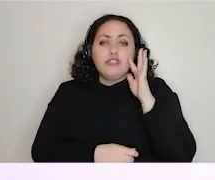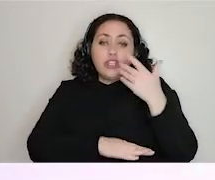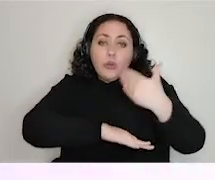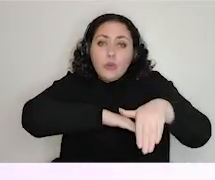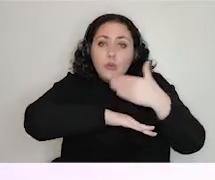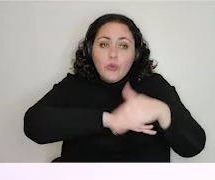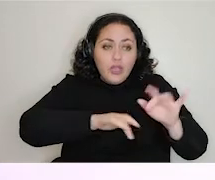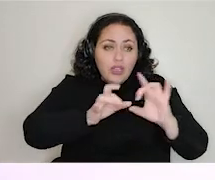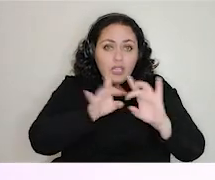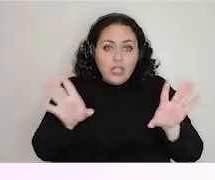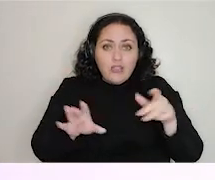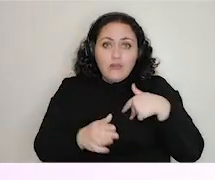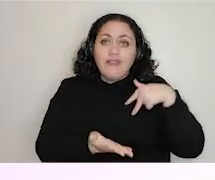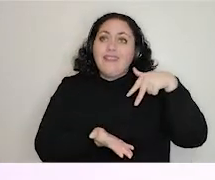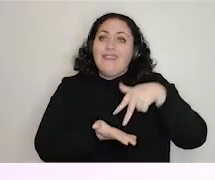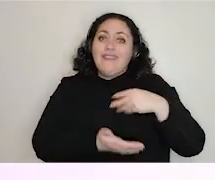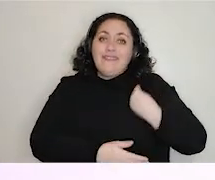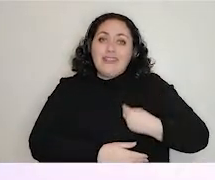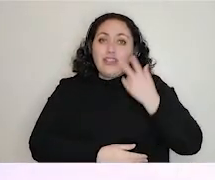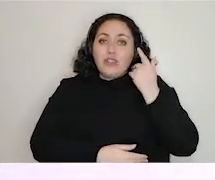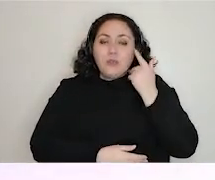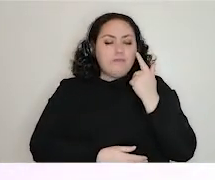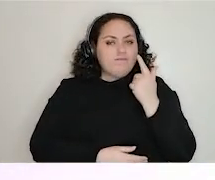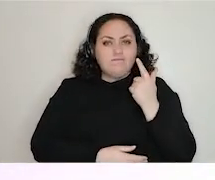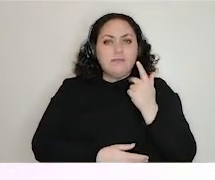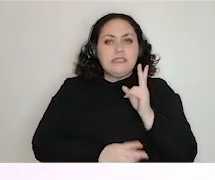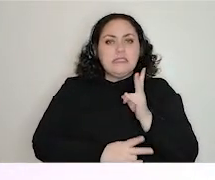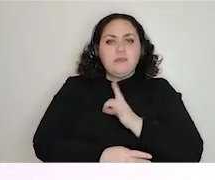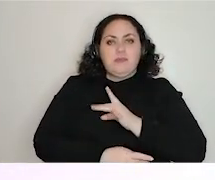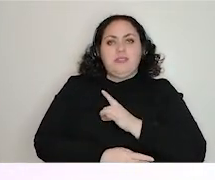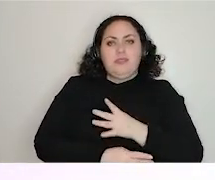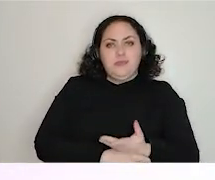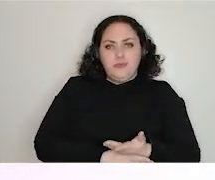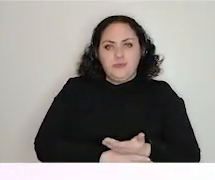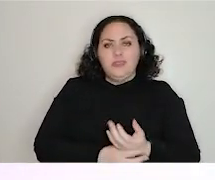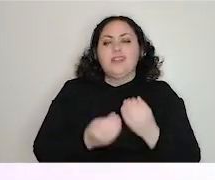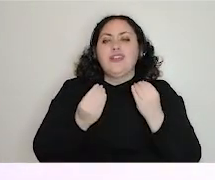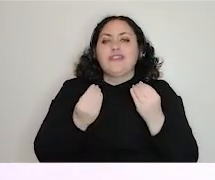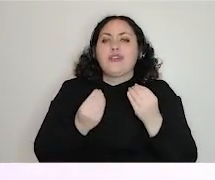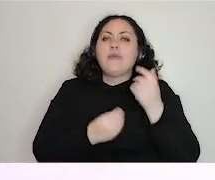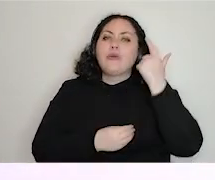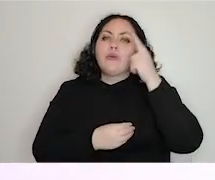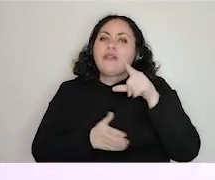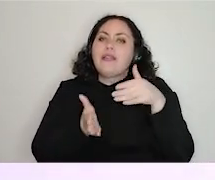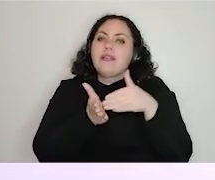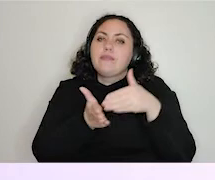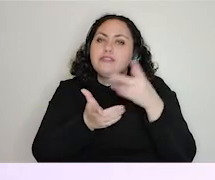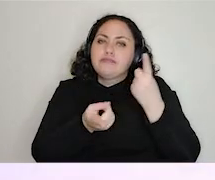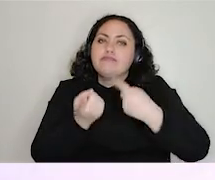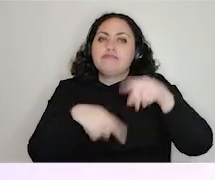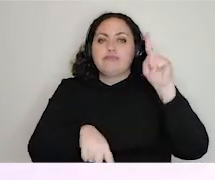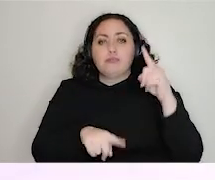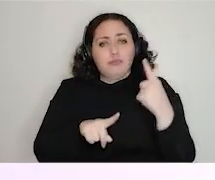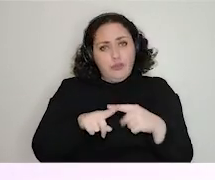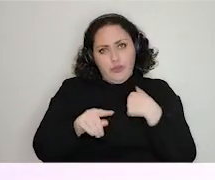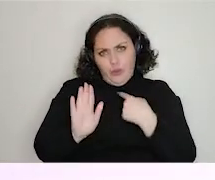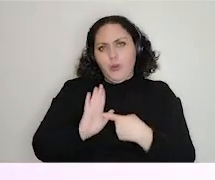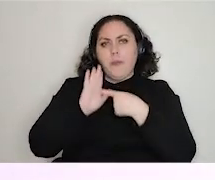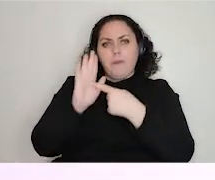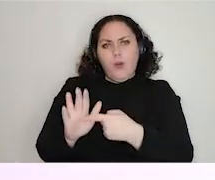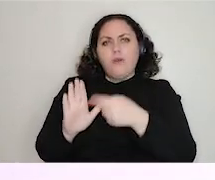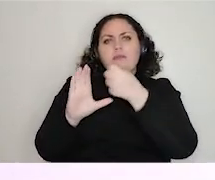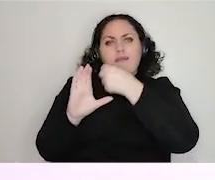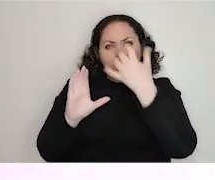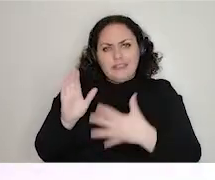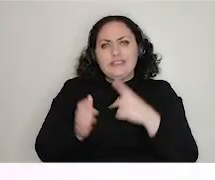em sistema de vulnerabilidade, as pessoas conseguem ver tranquilamente. E como é que a gente consegue superar essas barreiras? Né? Porque eu